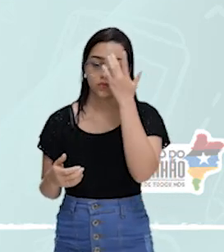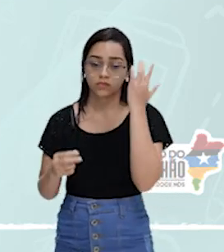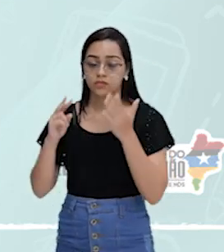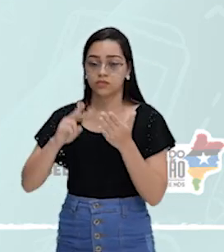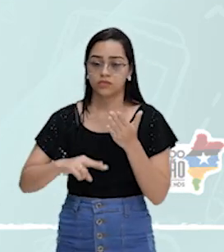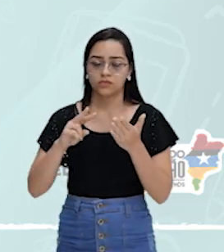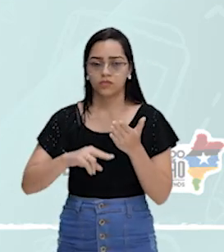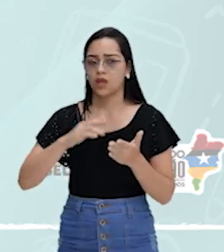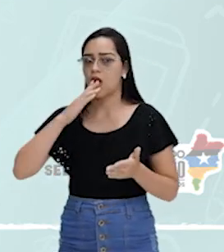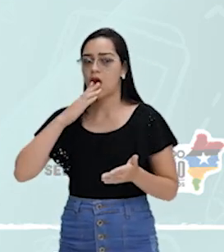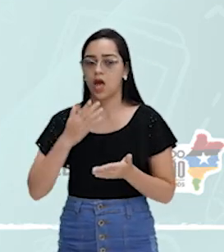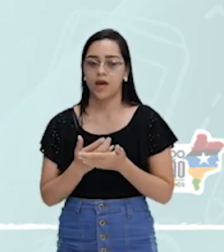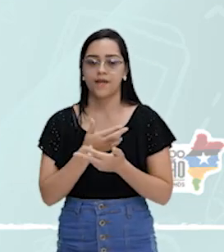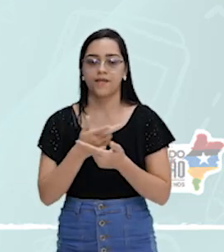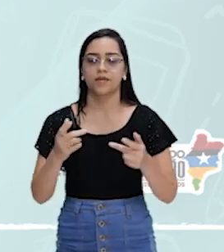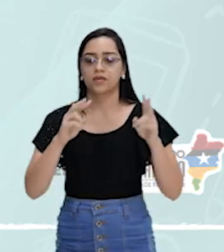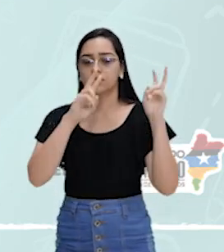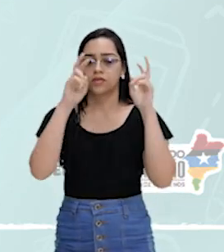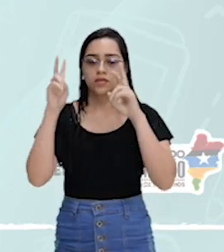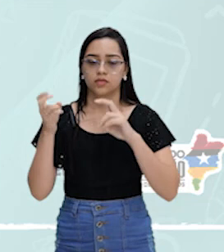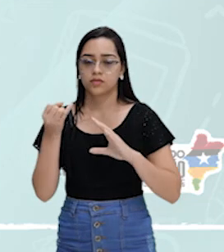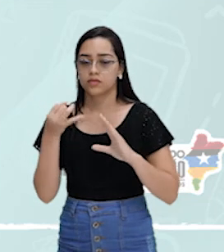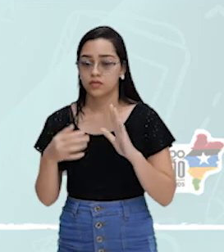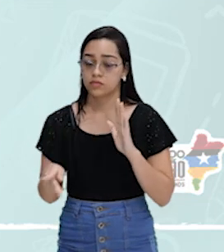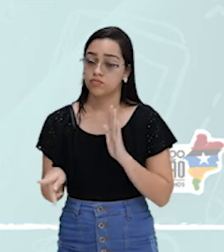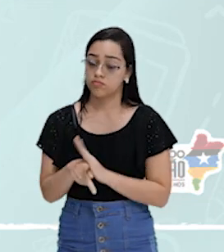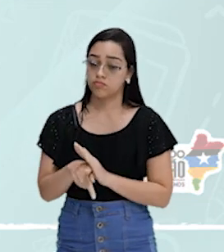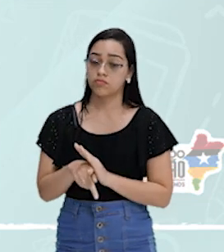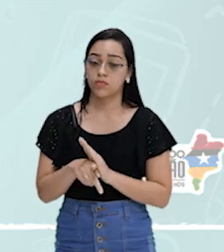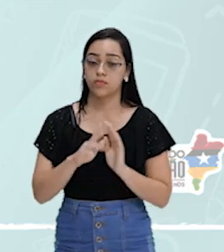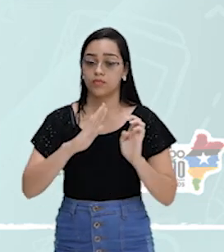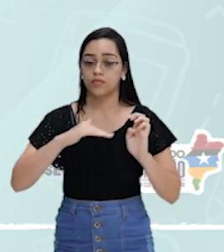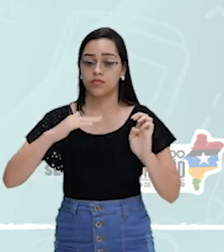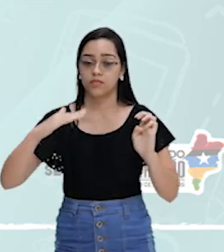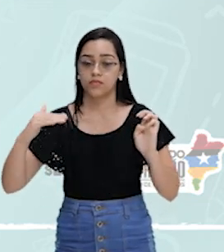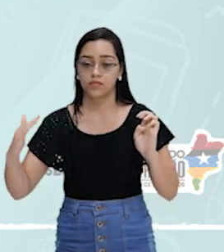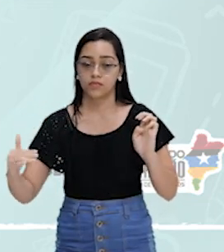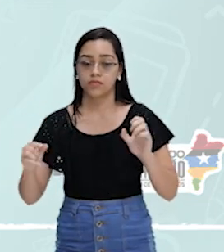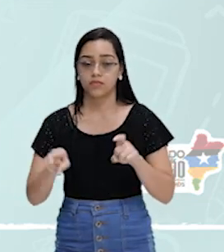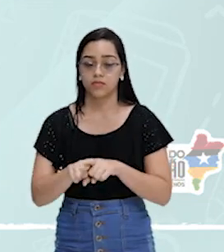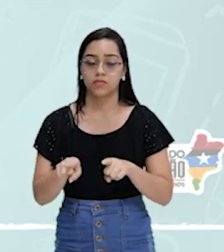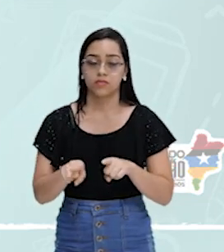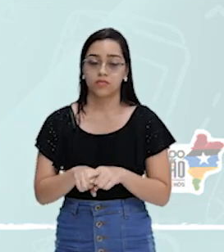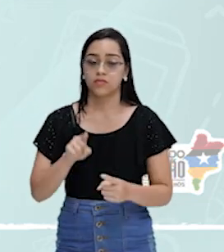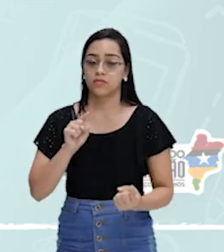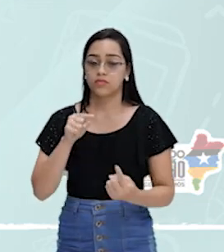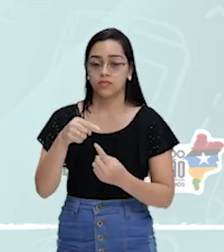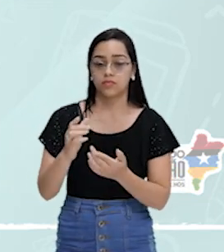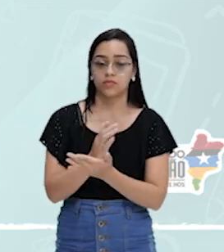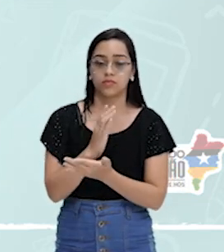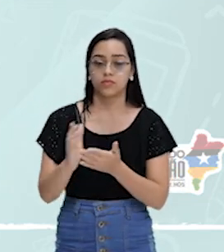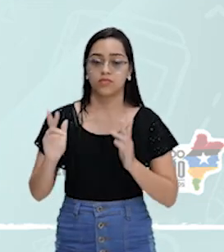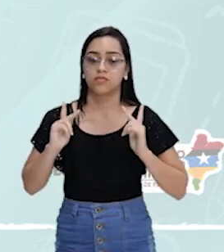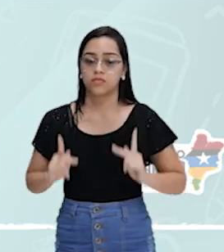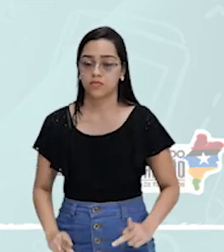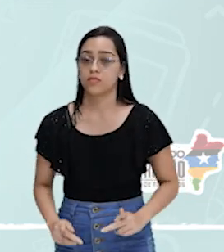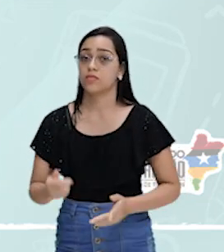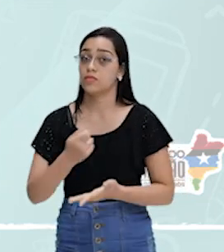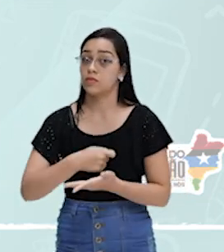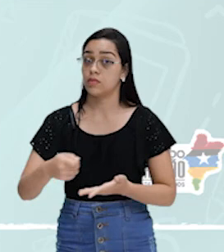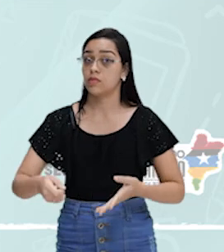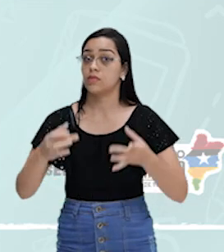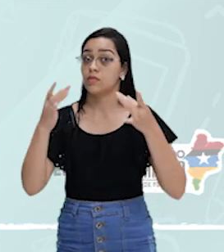leitores se escandalizassem, como os temas e as abordagens característicos dessa estética e com o modo